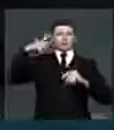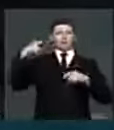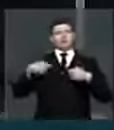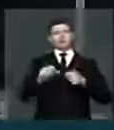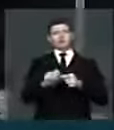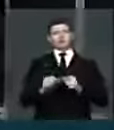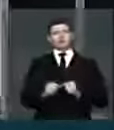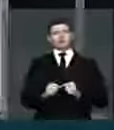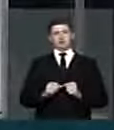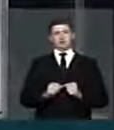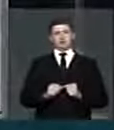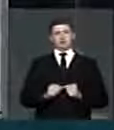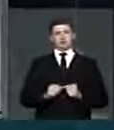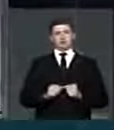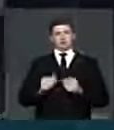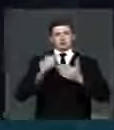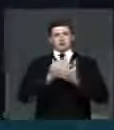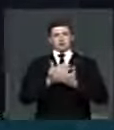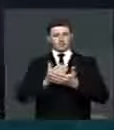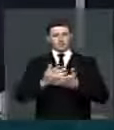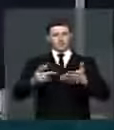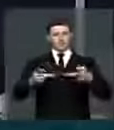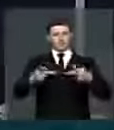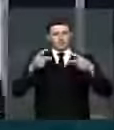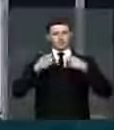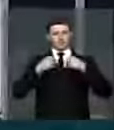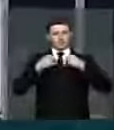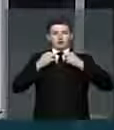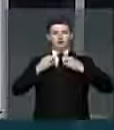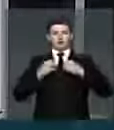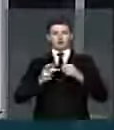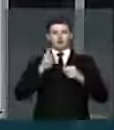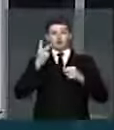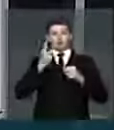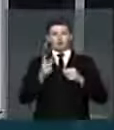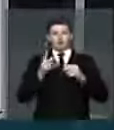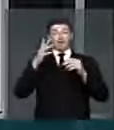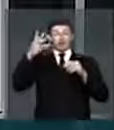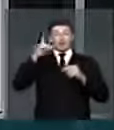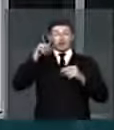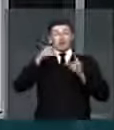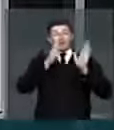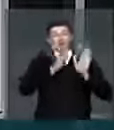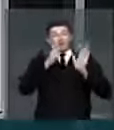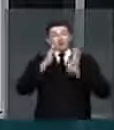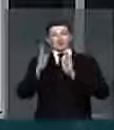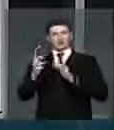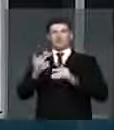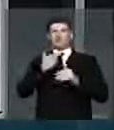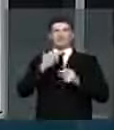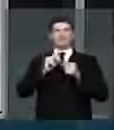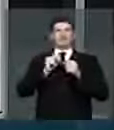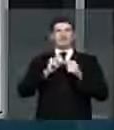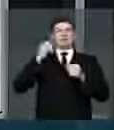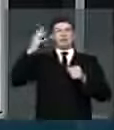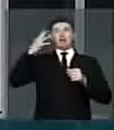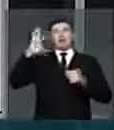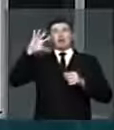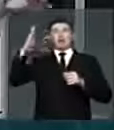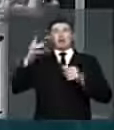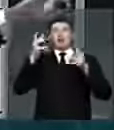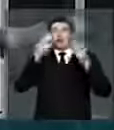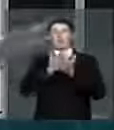a partir de um projeto que considere a política como um processo. Nós não podemos querer fazer reforma política hoje para valer